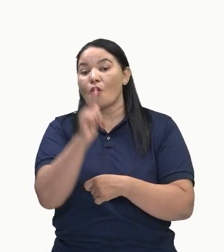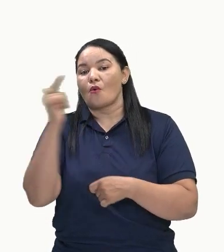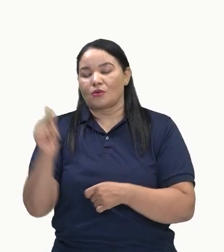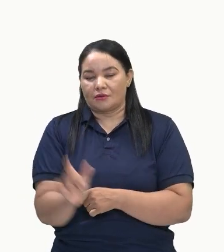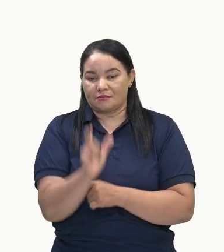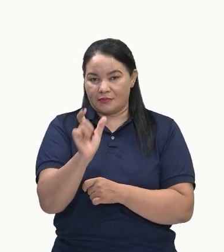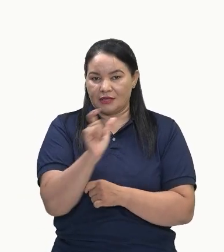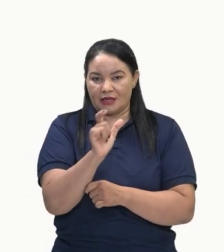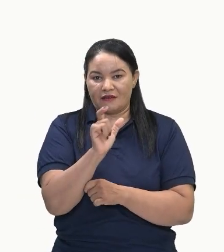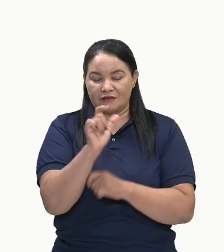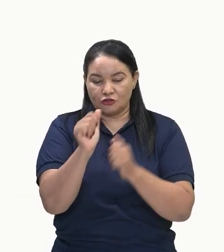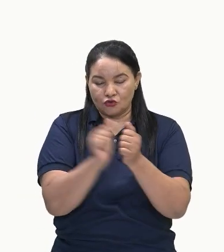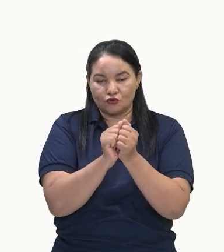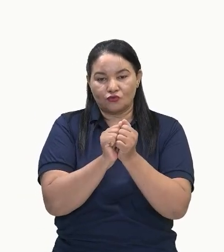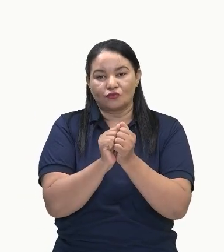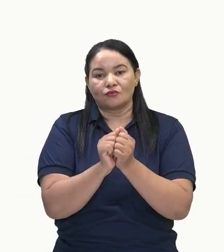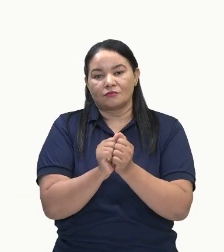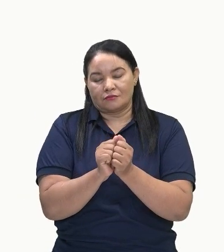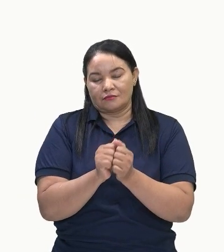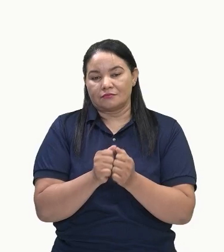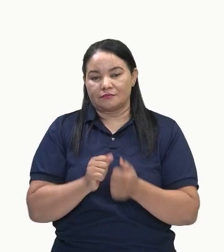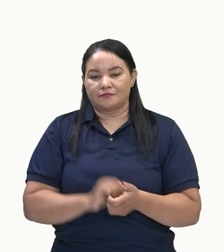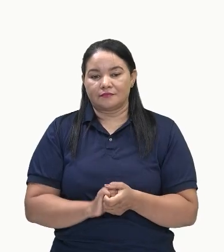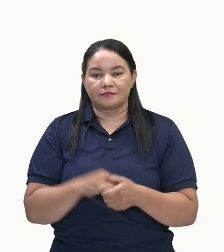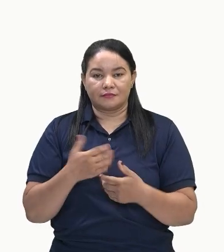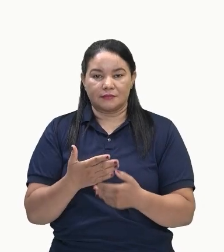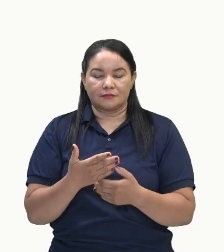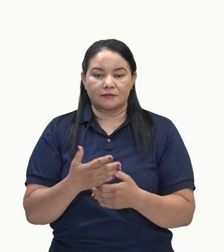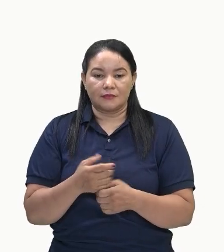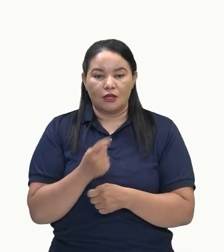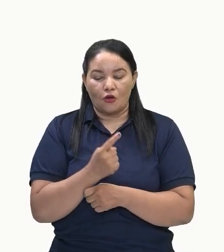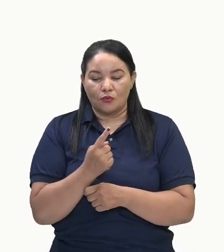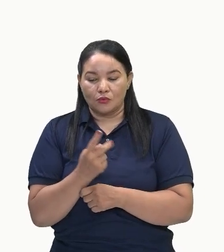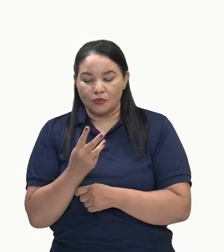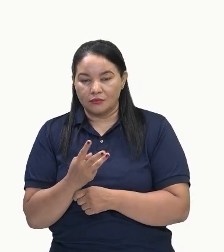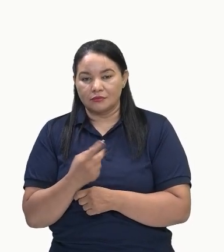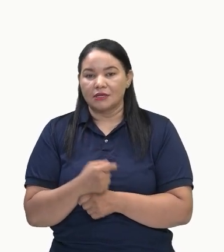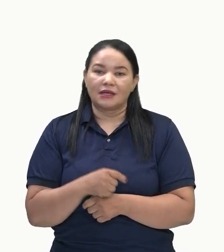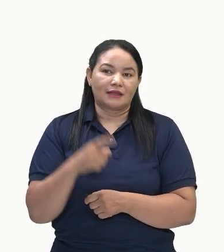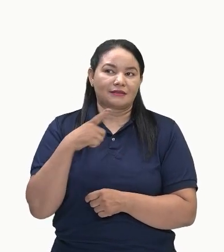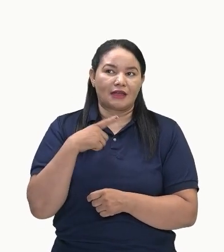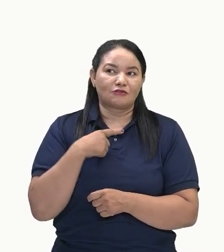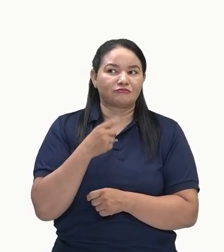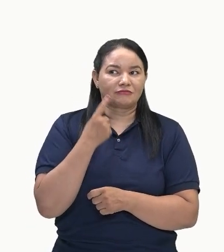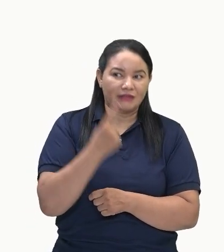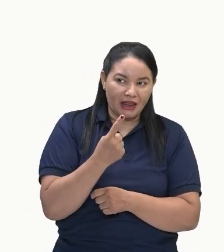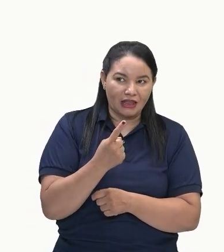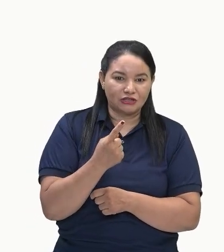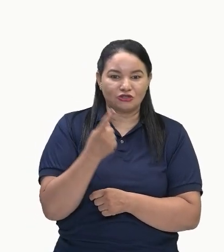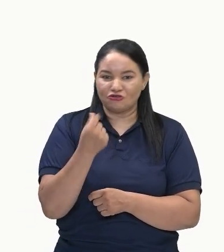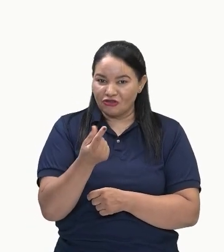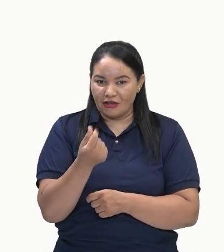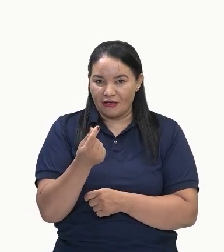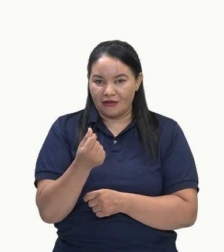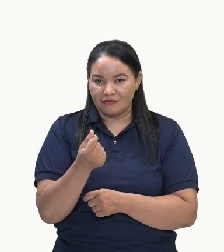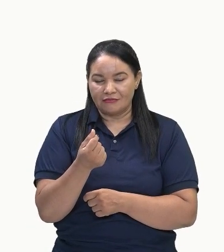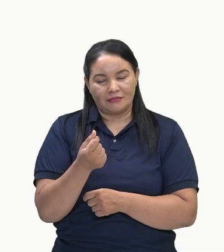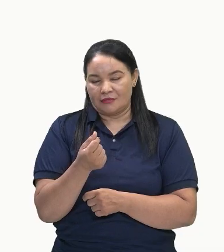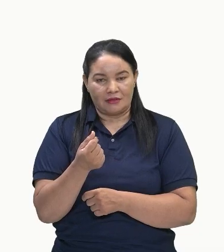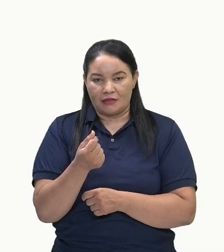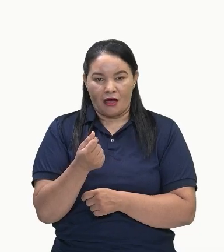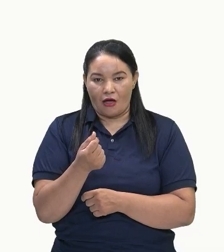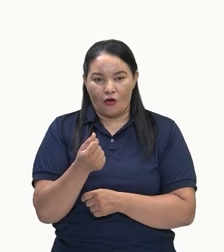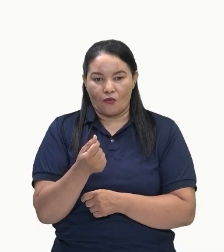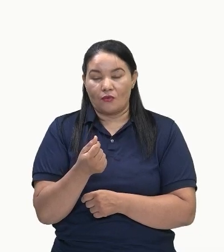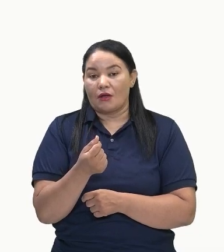torne contável, tá? Portanto, ele é incontável. Eu não digo assim, eu tenho 3 dinheiro, né? I have 3 monies. Não, eu não digo